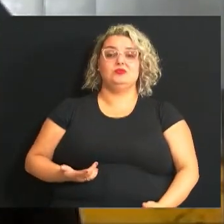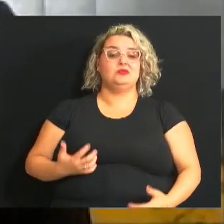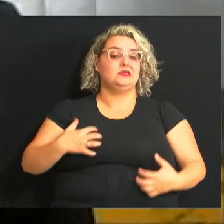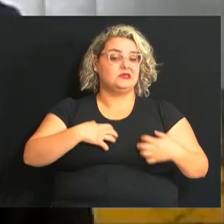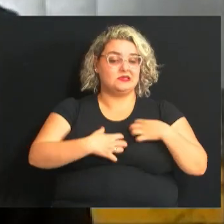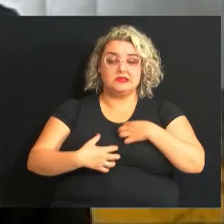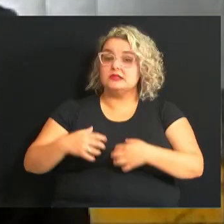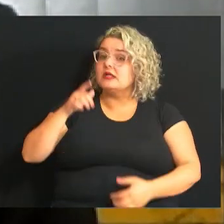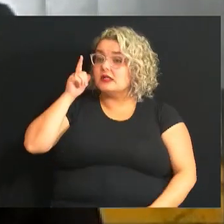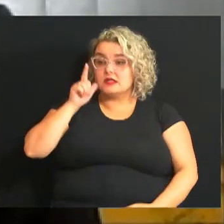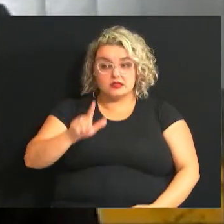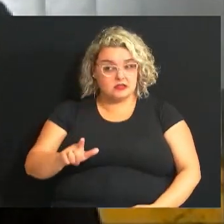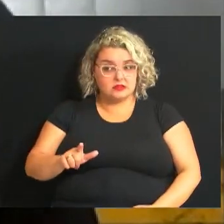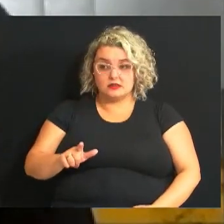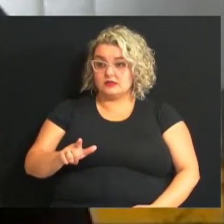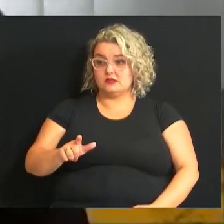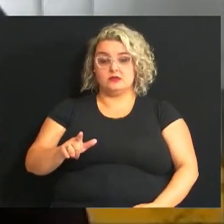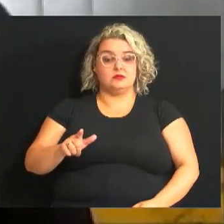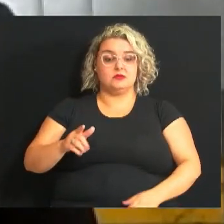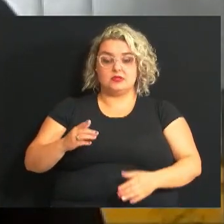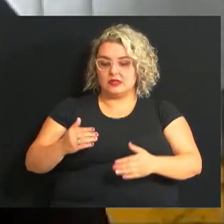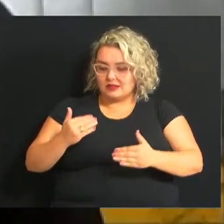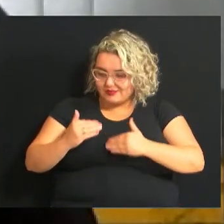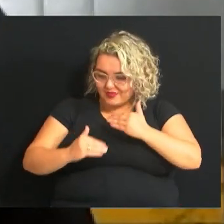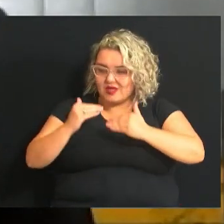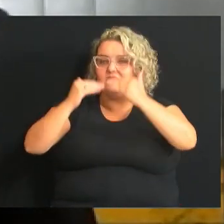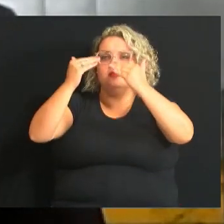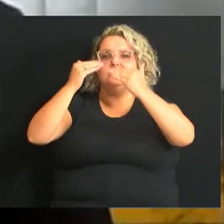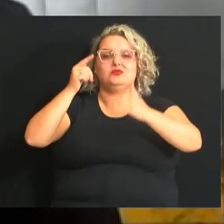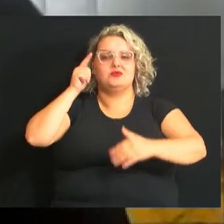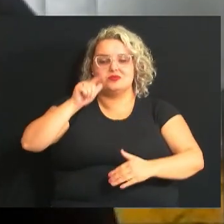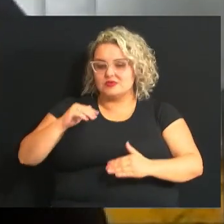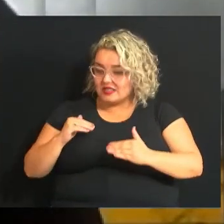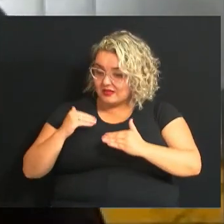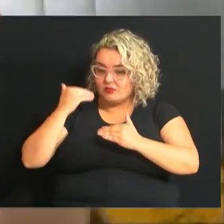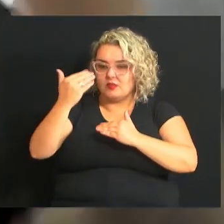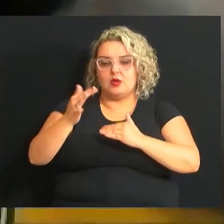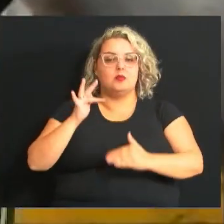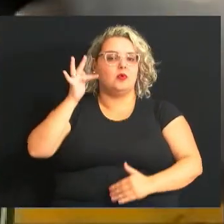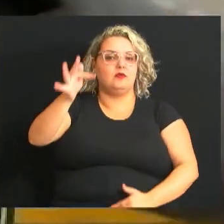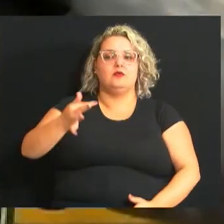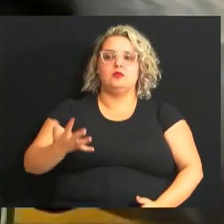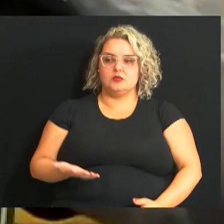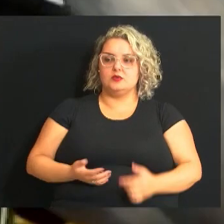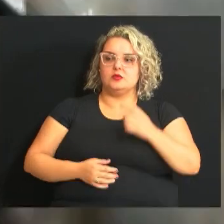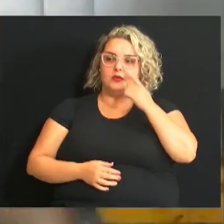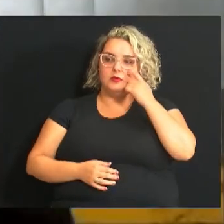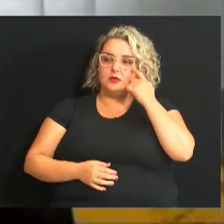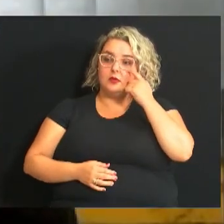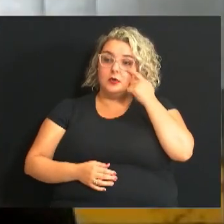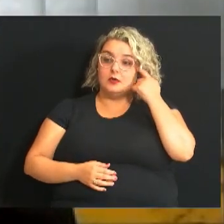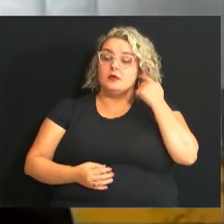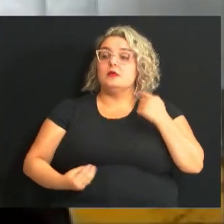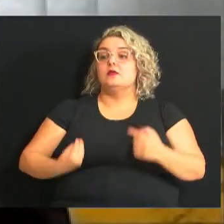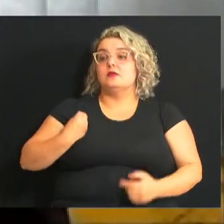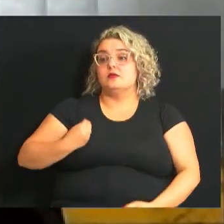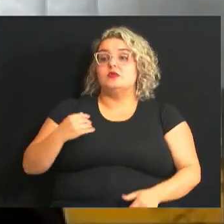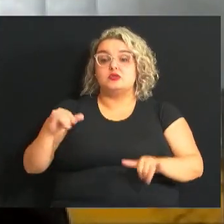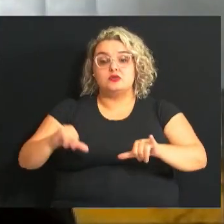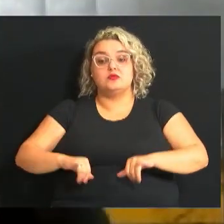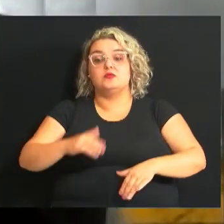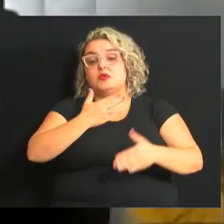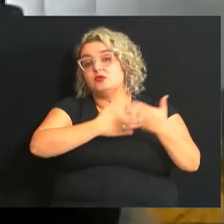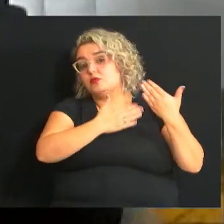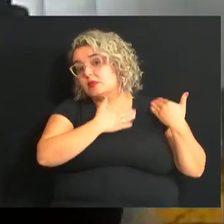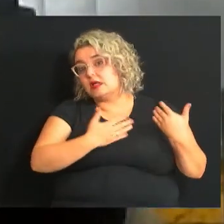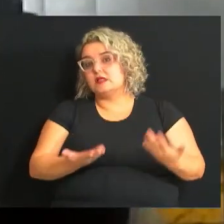se desgrudar delas, não consegue olhar para frente, para o futuro, ficam vivendo a dor do passado, né? E é também um